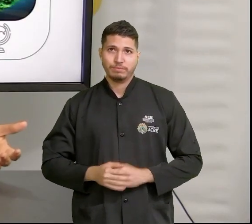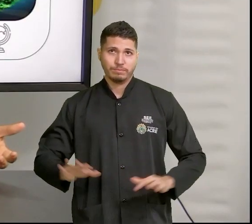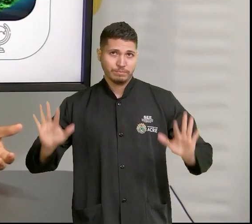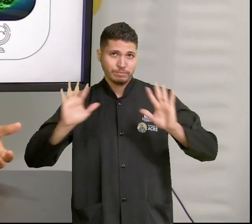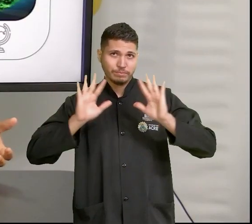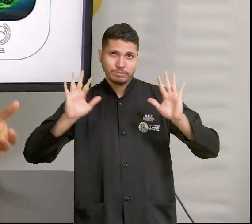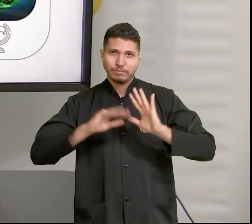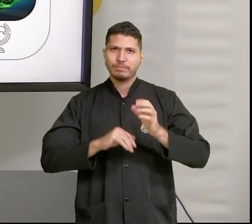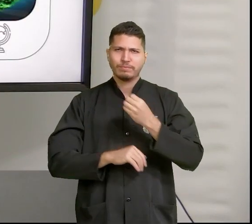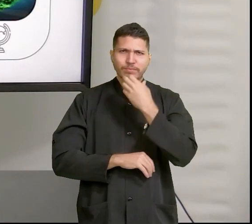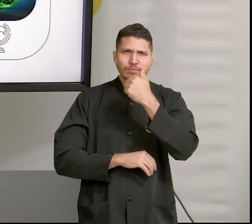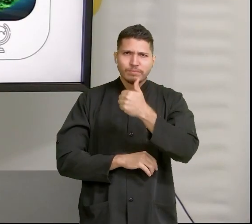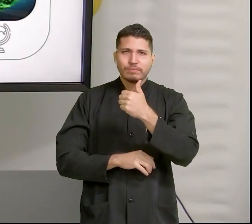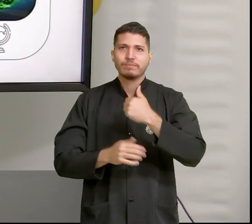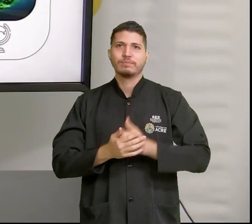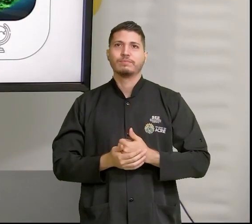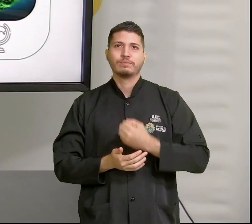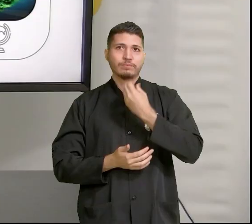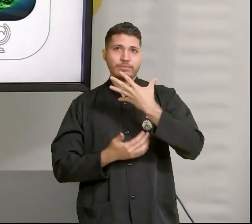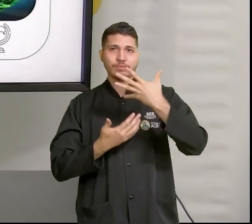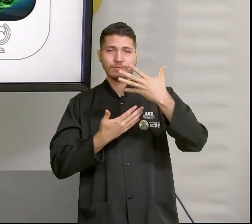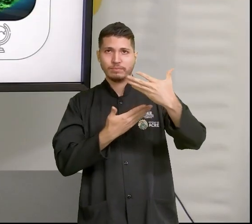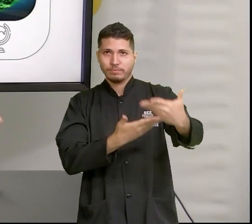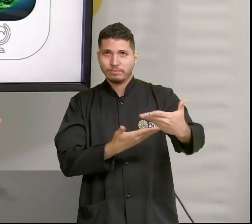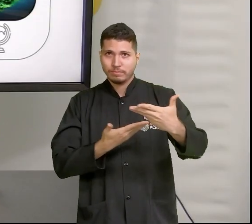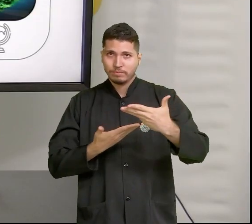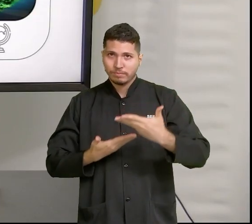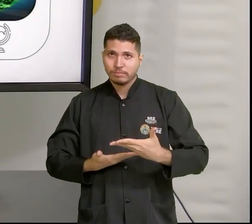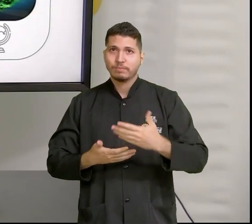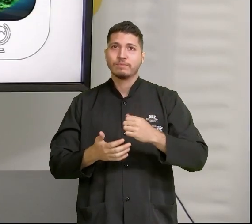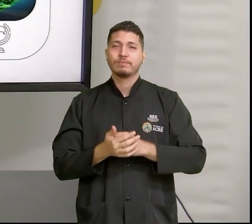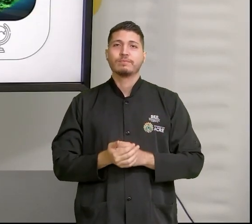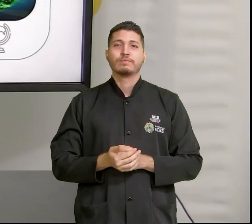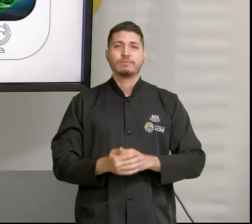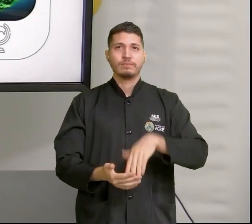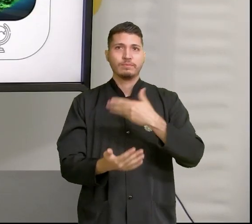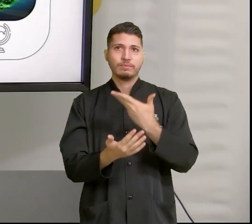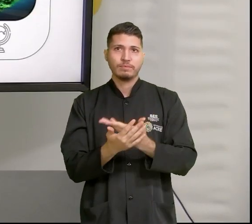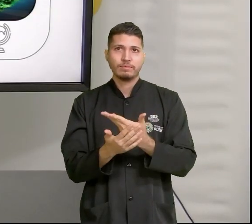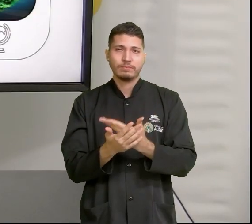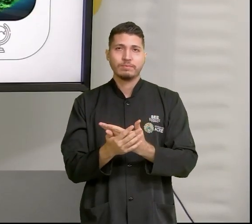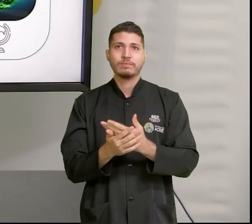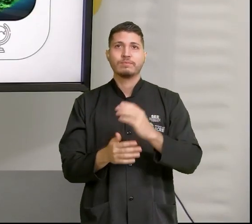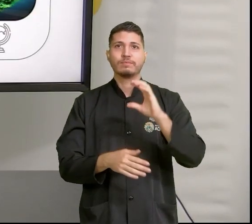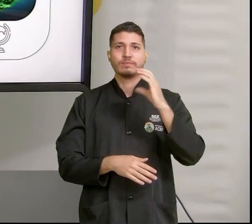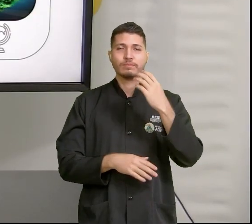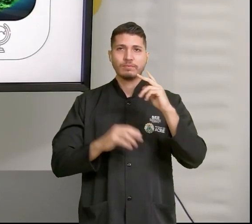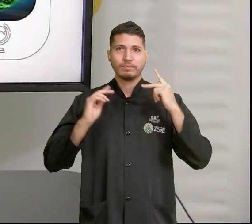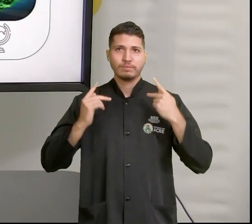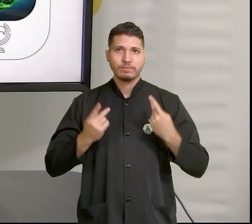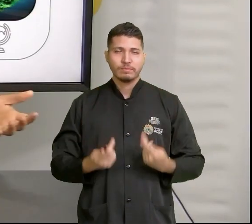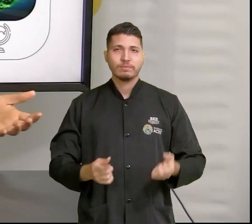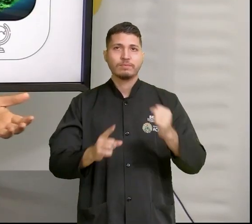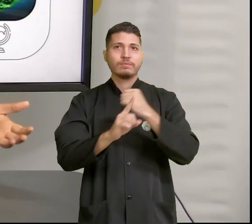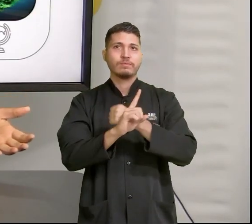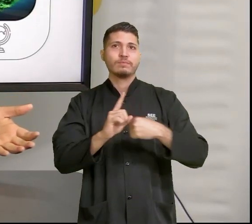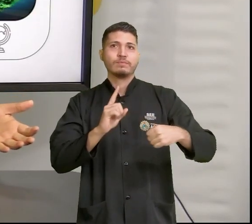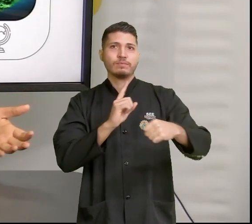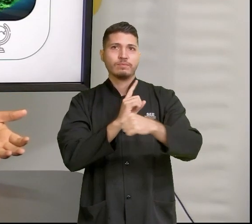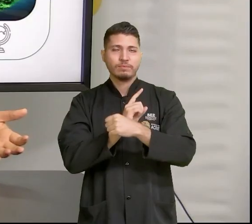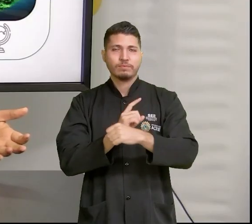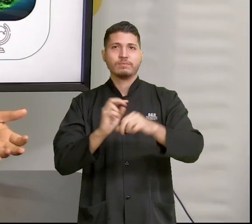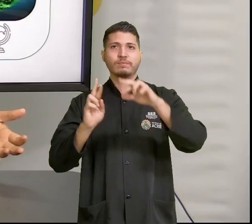Olá, tudo bem? Sejam todos bem-vindos à nossa aula de Ciências Humanas Sociais Aplicadas. Essa é a nossa trilha